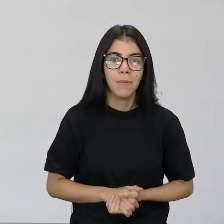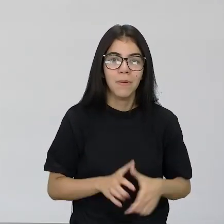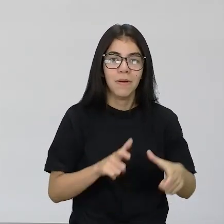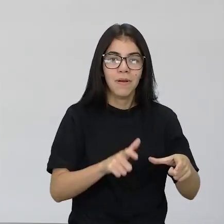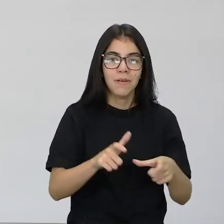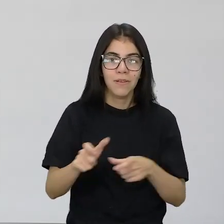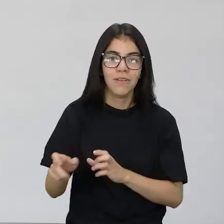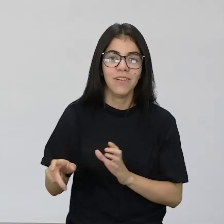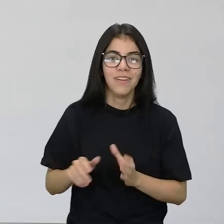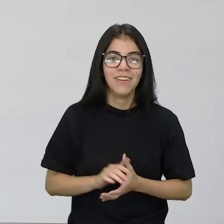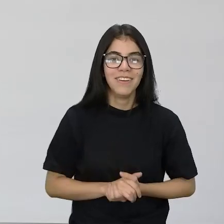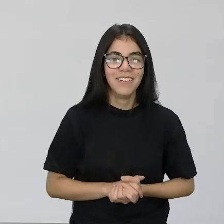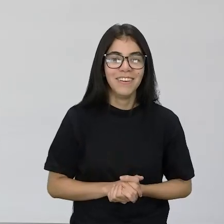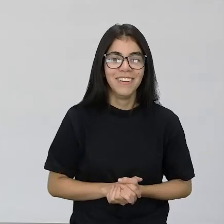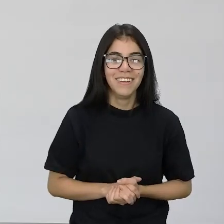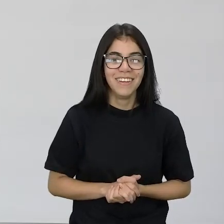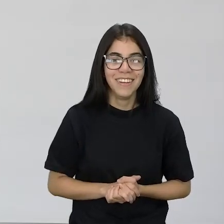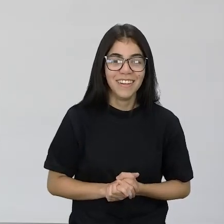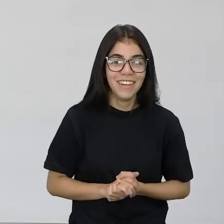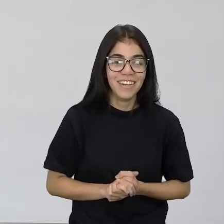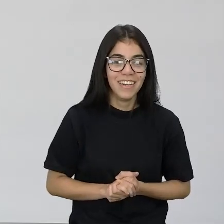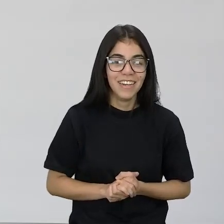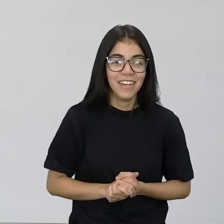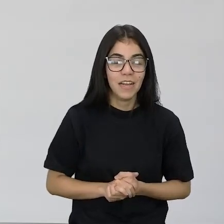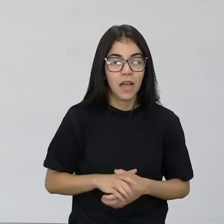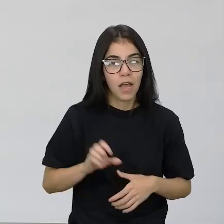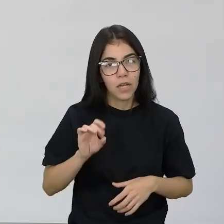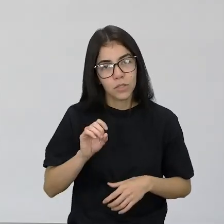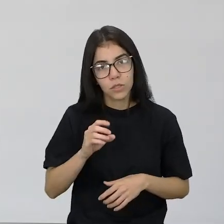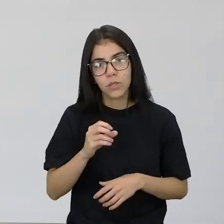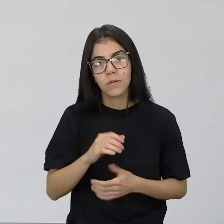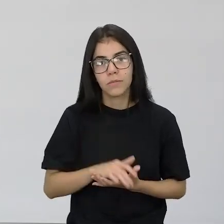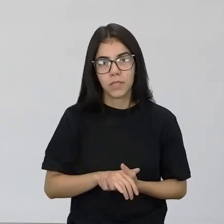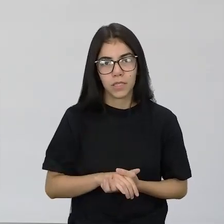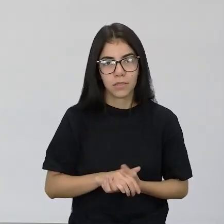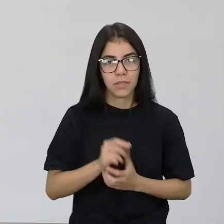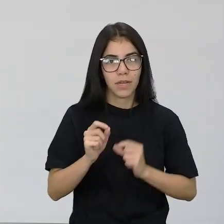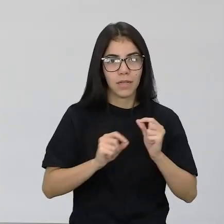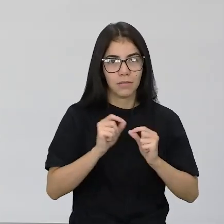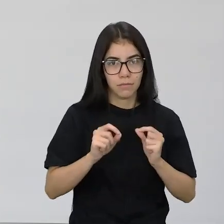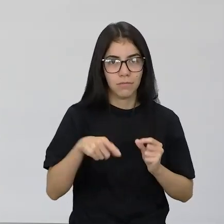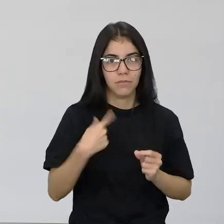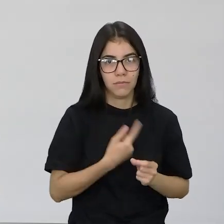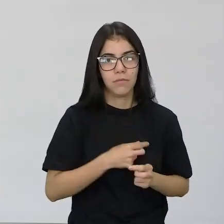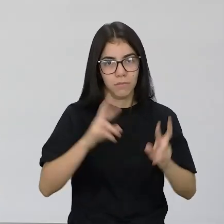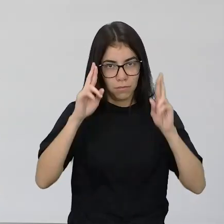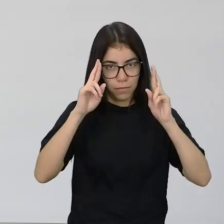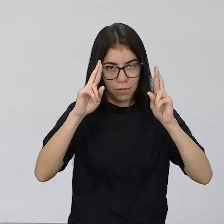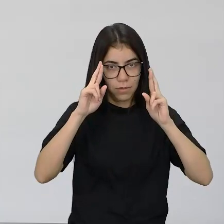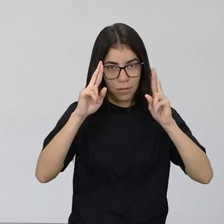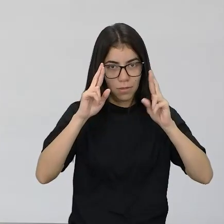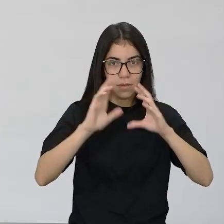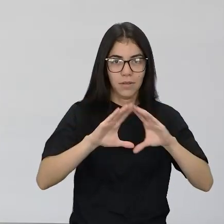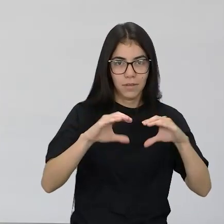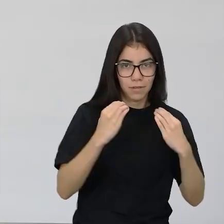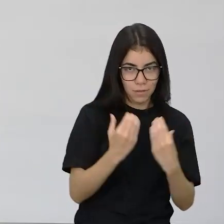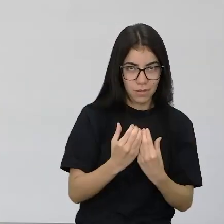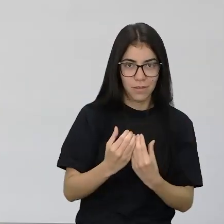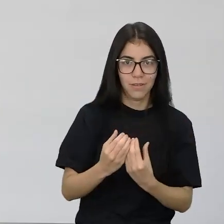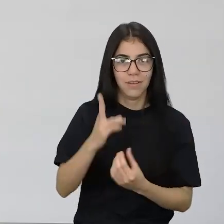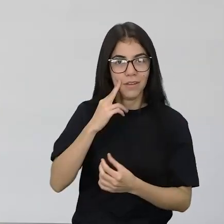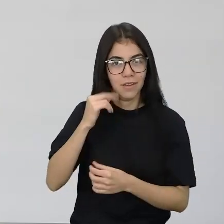lugar. Então, o que eu vou deixar aqui para vocês é só uma mensagem. Vamos respeitar as comunidades